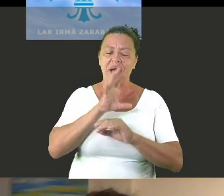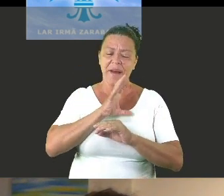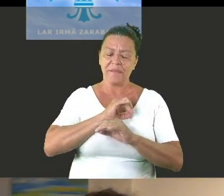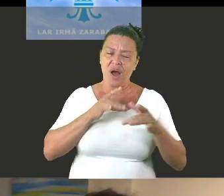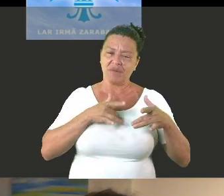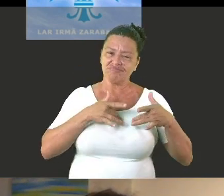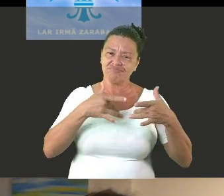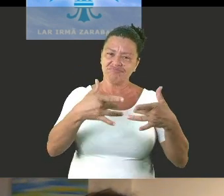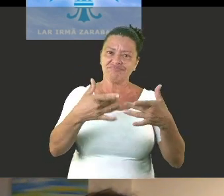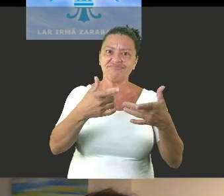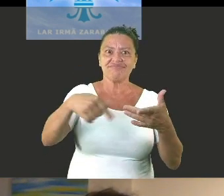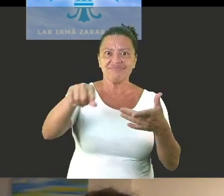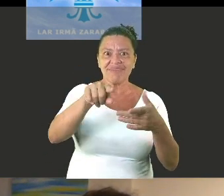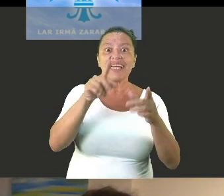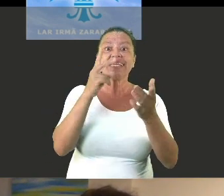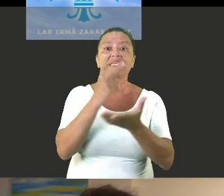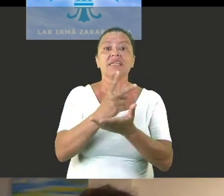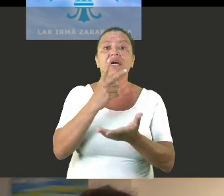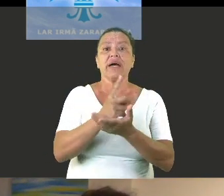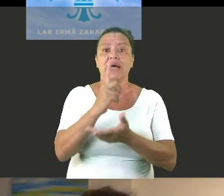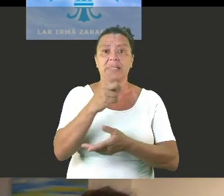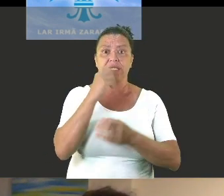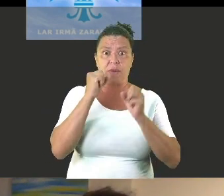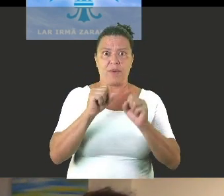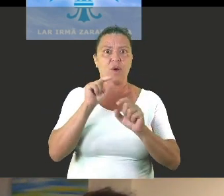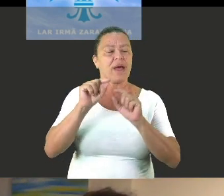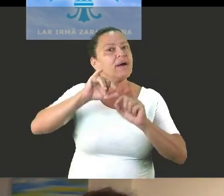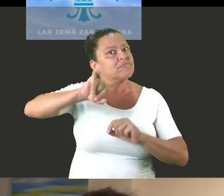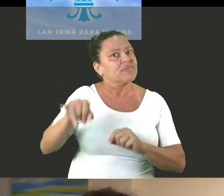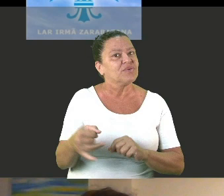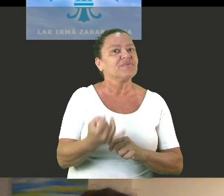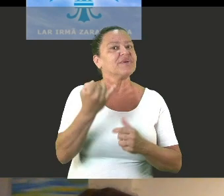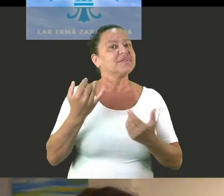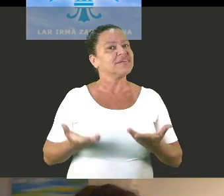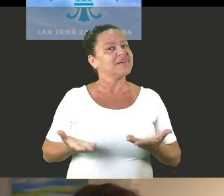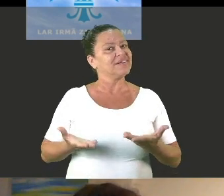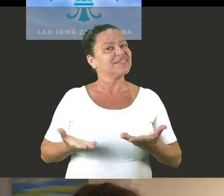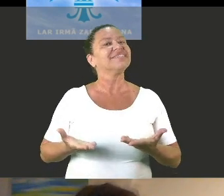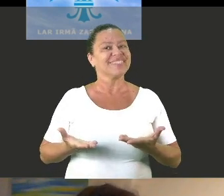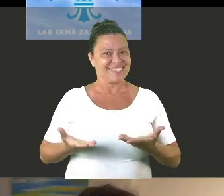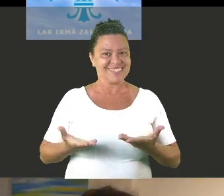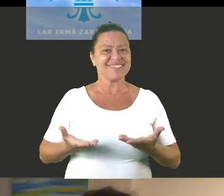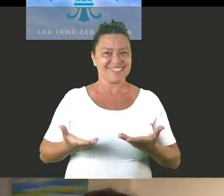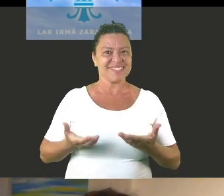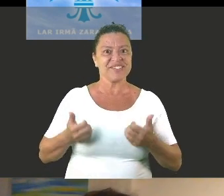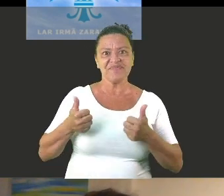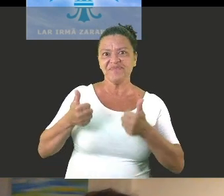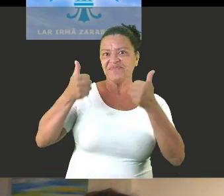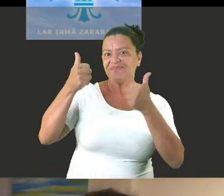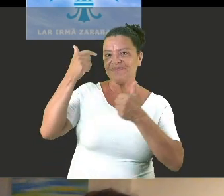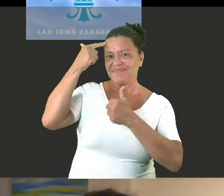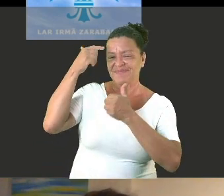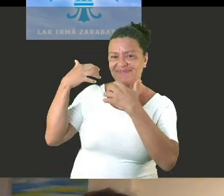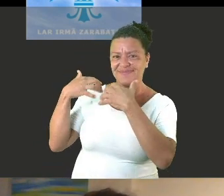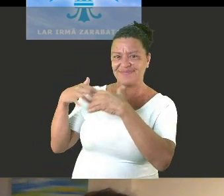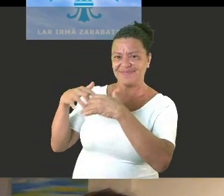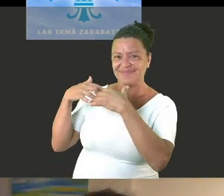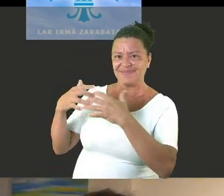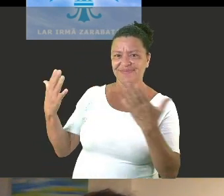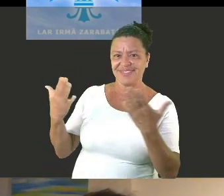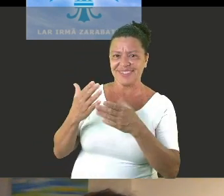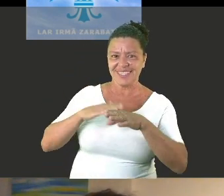caridade, que nós possamos aproveitar da melhor maneira possível as reflexões da noite de